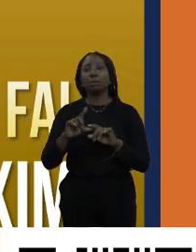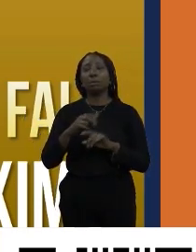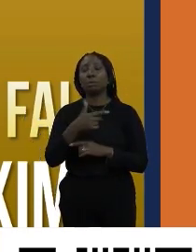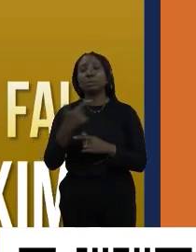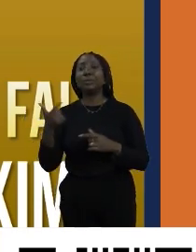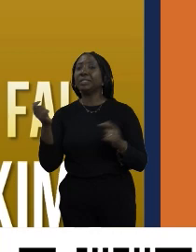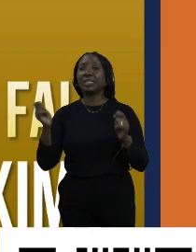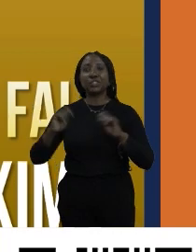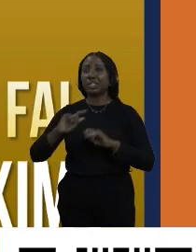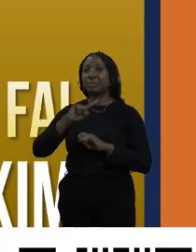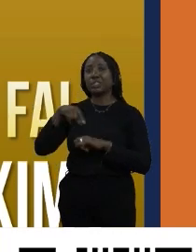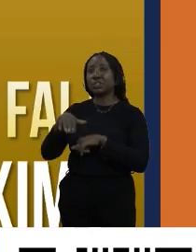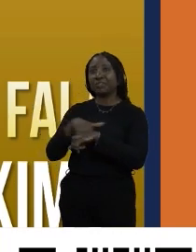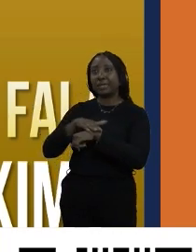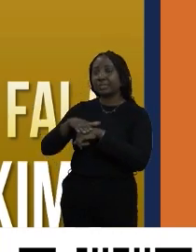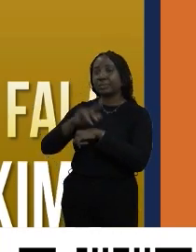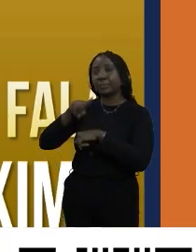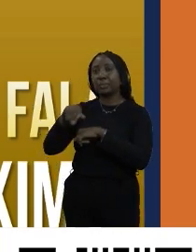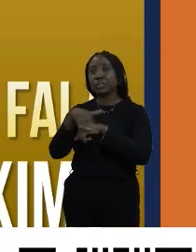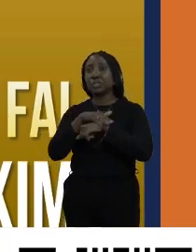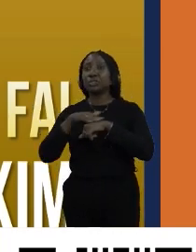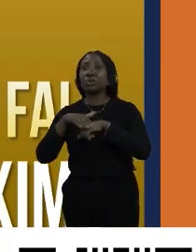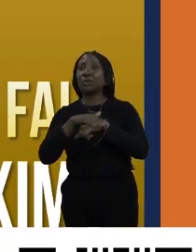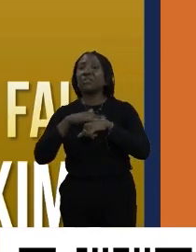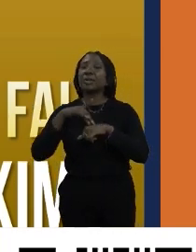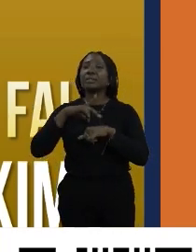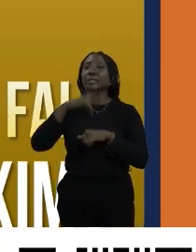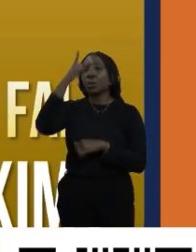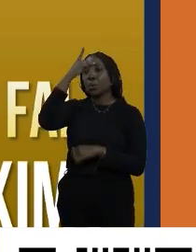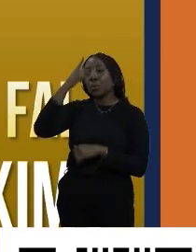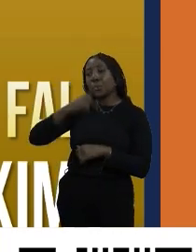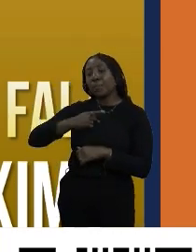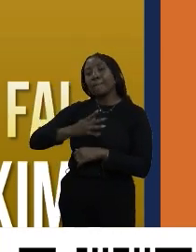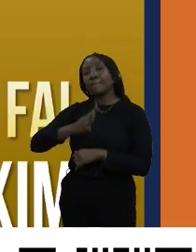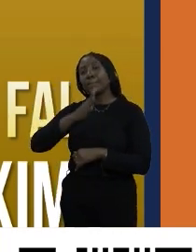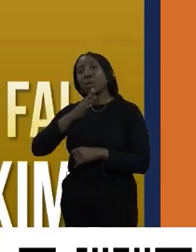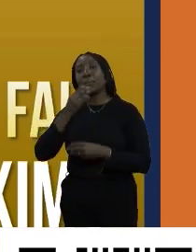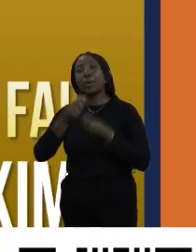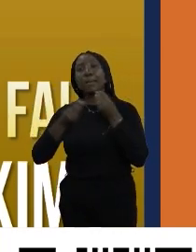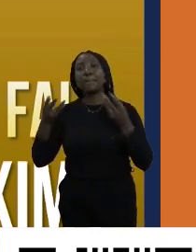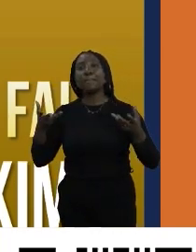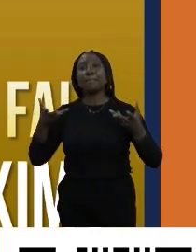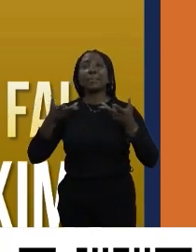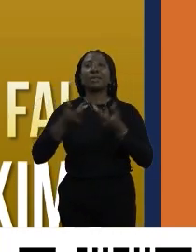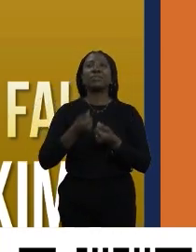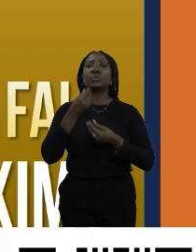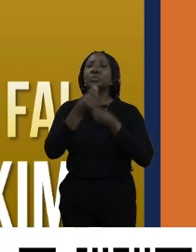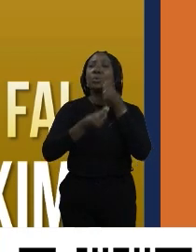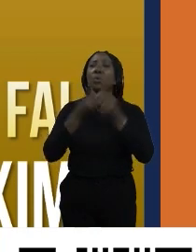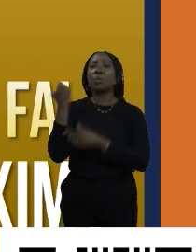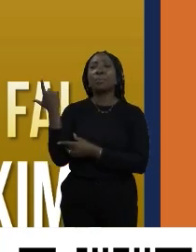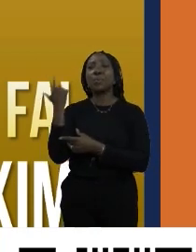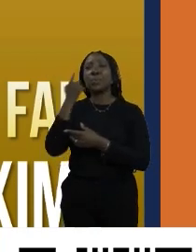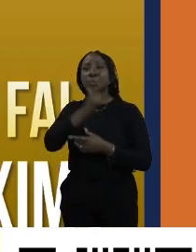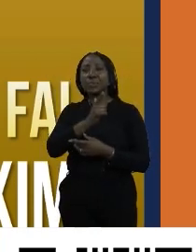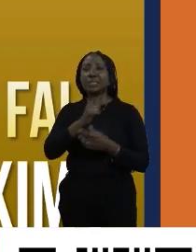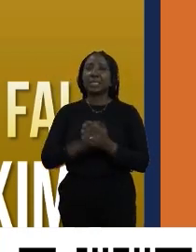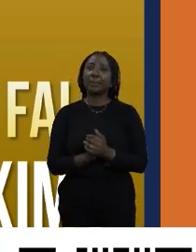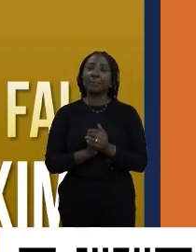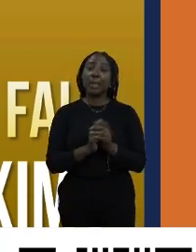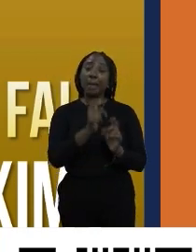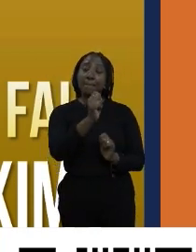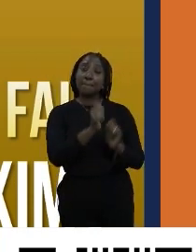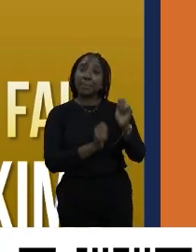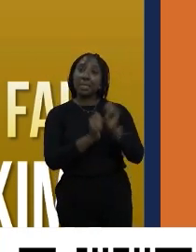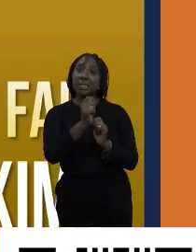nós. Mas quando a gente se conhece, aí o autoconhecimento é fantástico. Onde que eu estou? O que que eu sou bom? Onde eu quero chegar? Né? Um pequeno